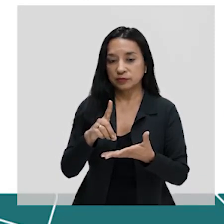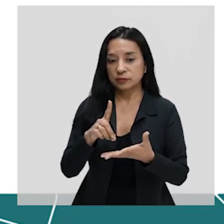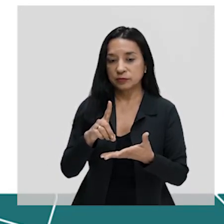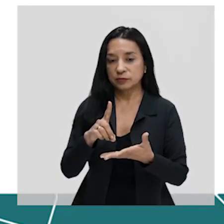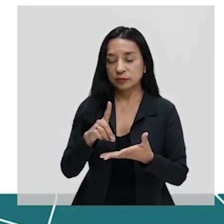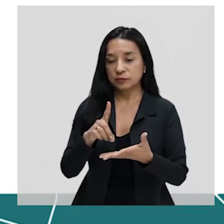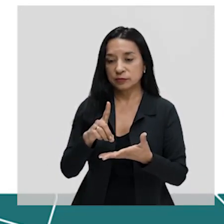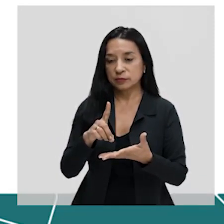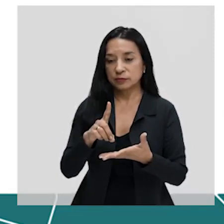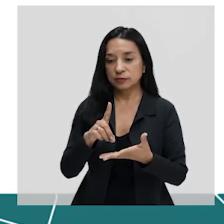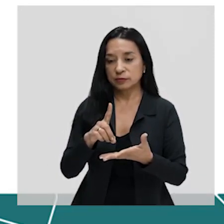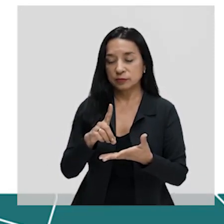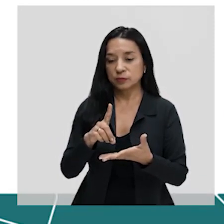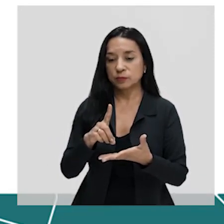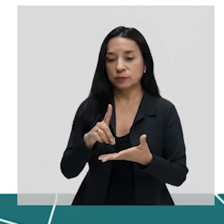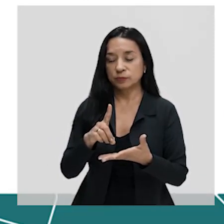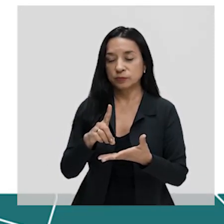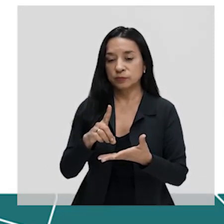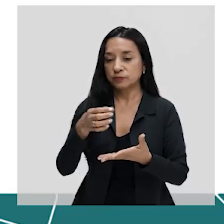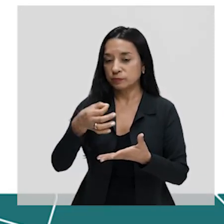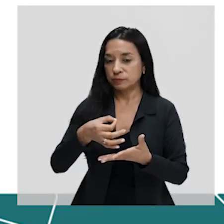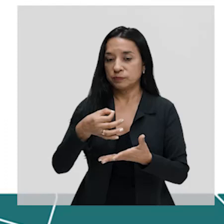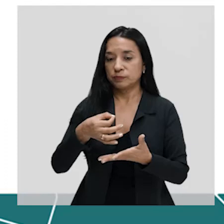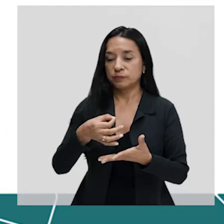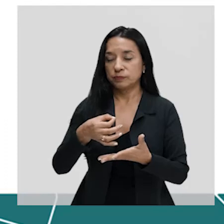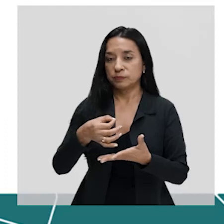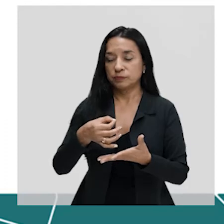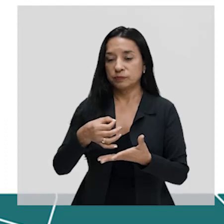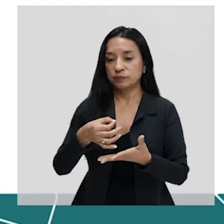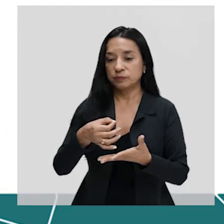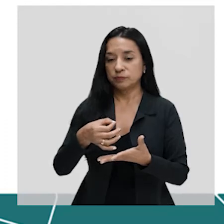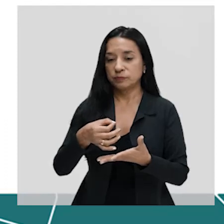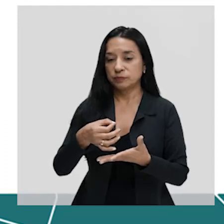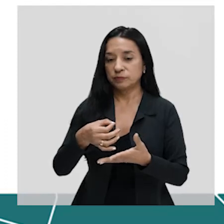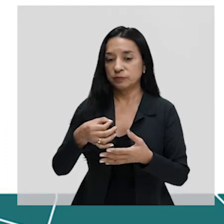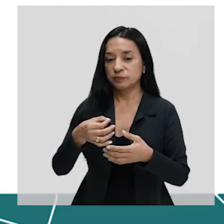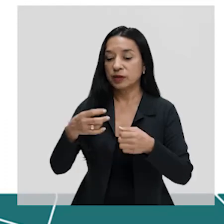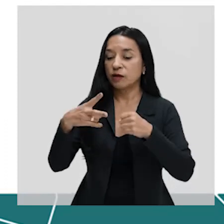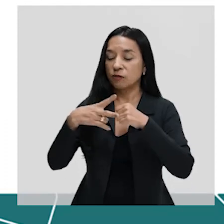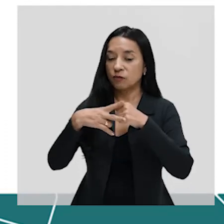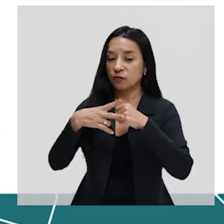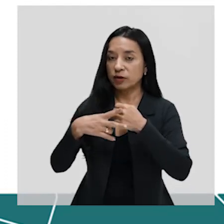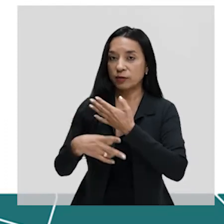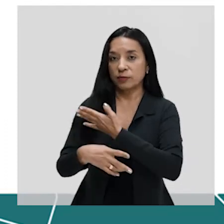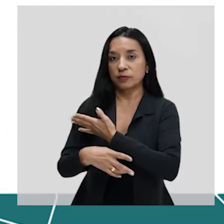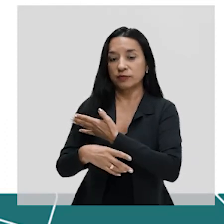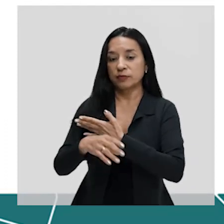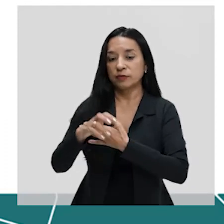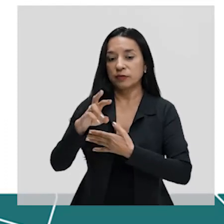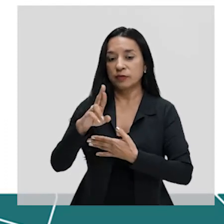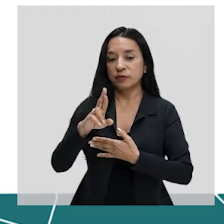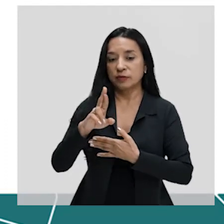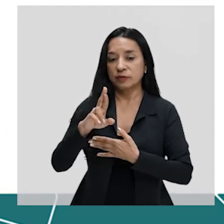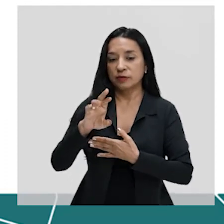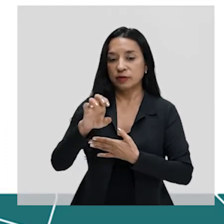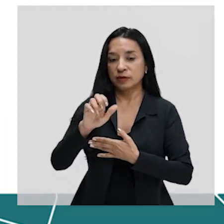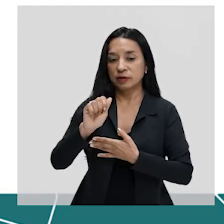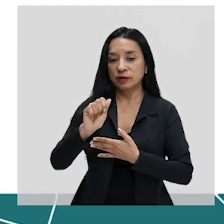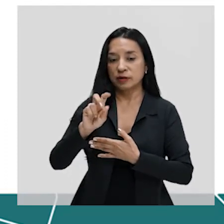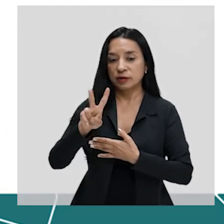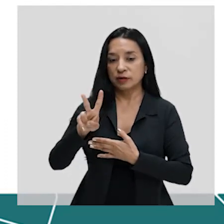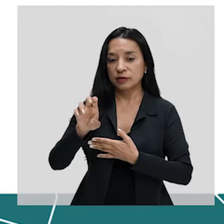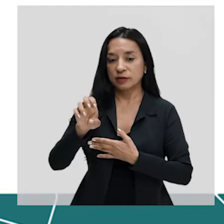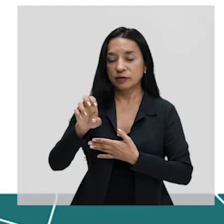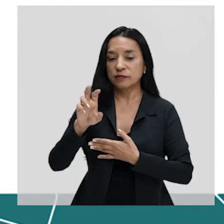judicialmente após o seu imóvel. Gente, o verbo aqui é reaver. Ele tem que ser conjugado pelo